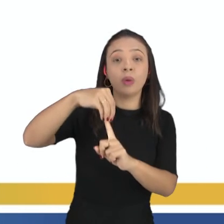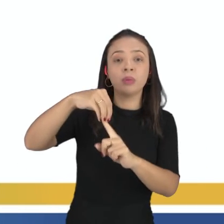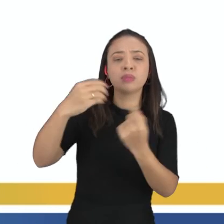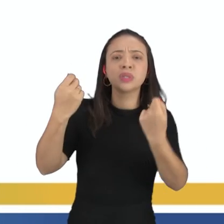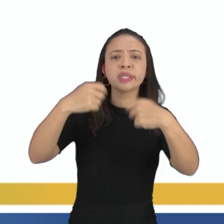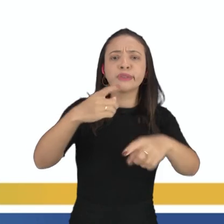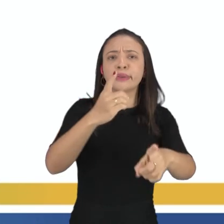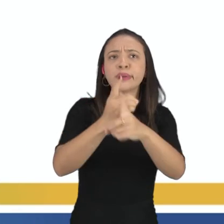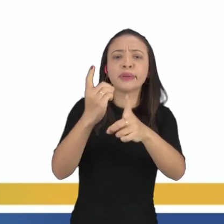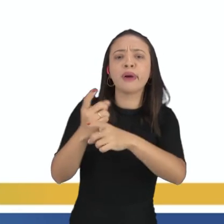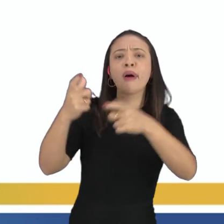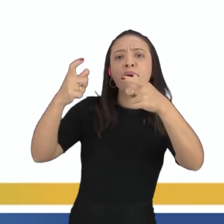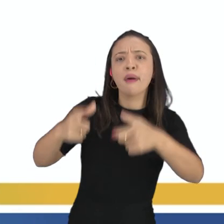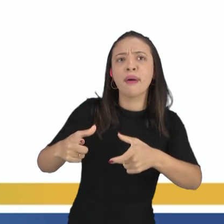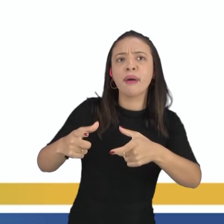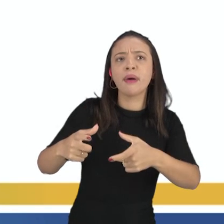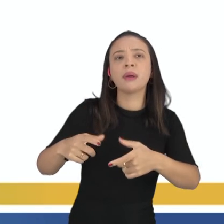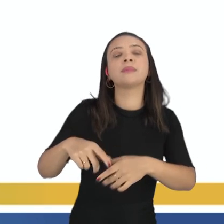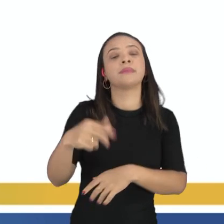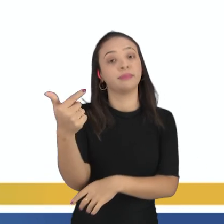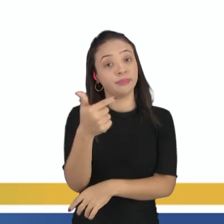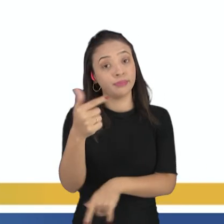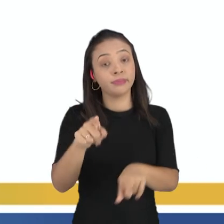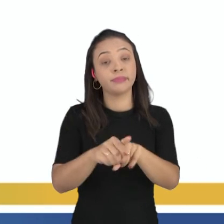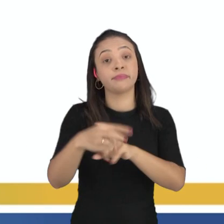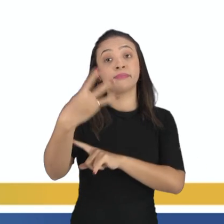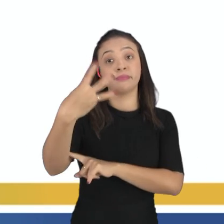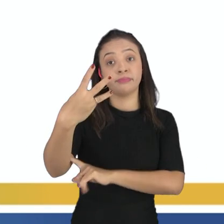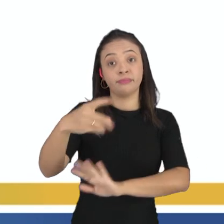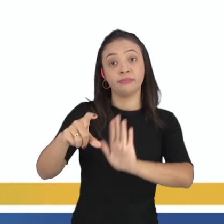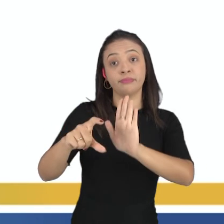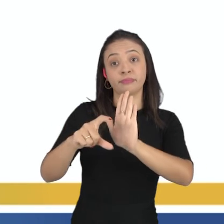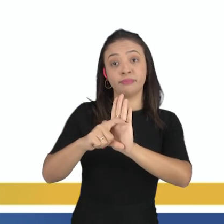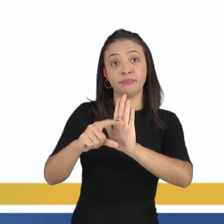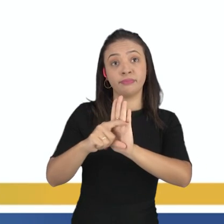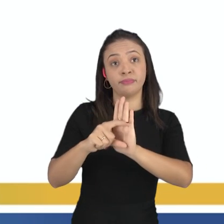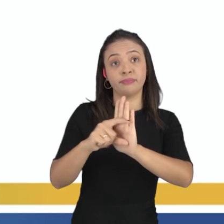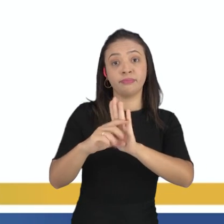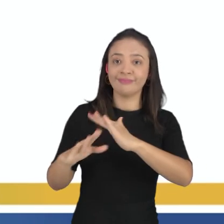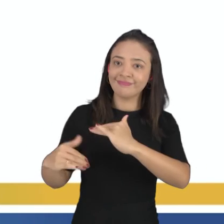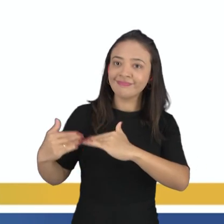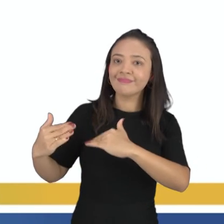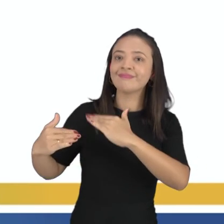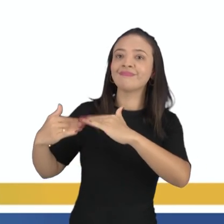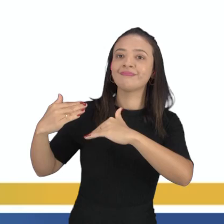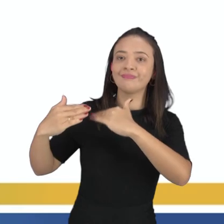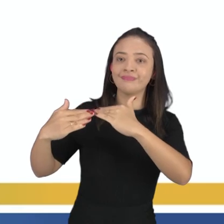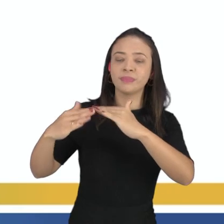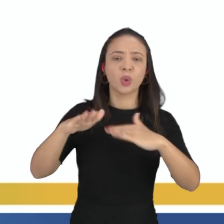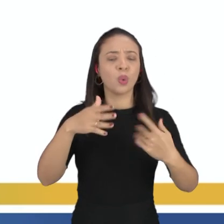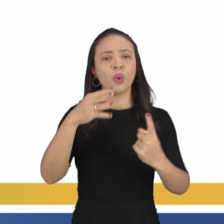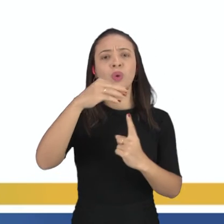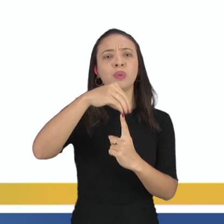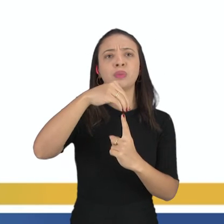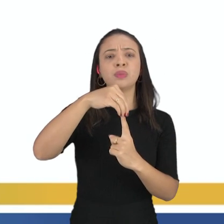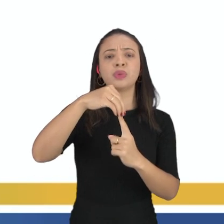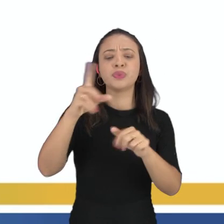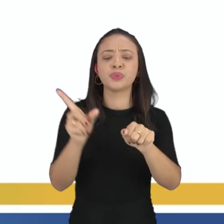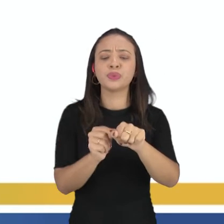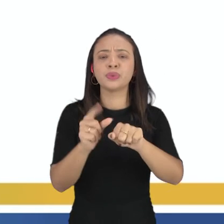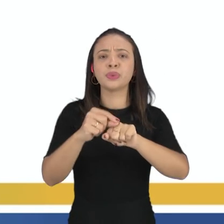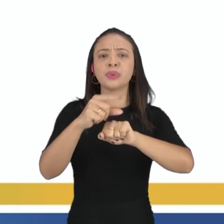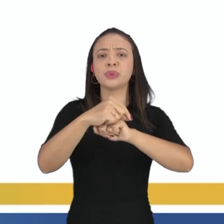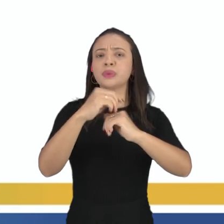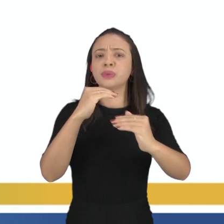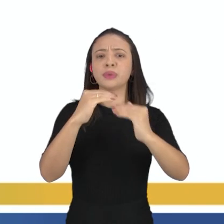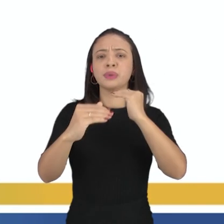vamos encontrar? Normalmente nos segundos e terceiros parágrafos, no desenvolvimento. E qual é o objetivo do